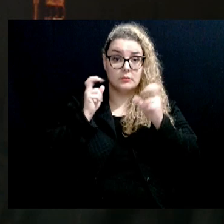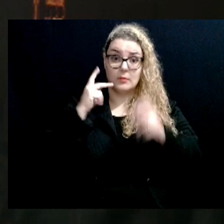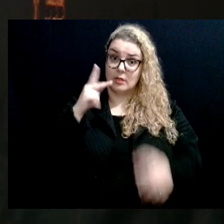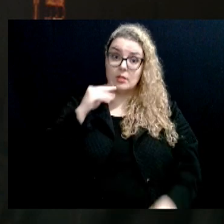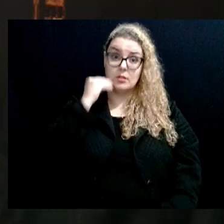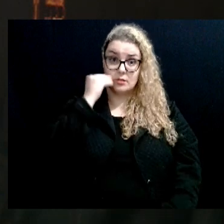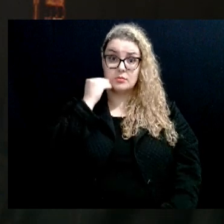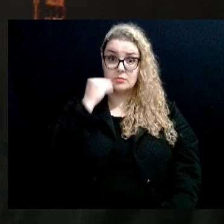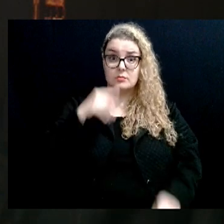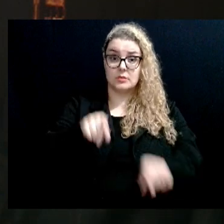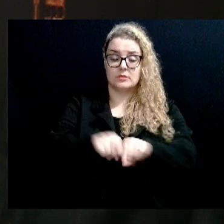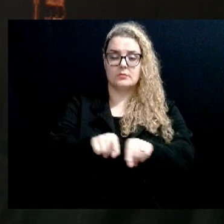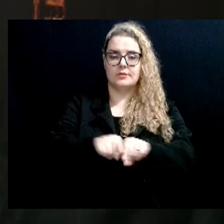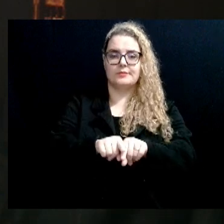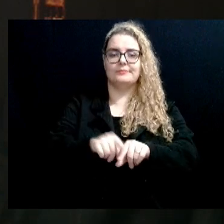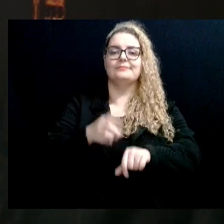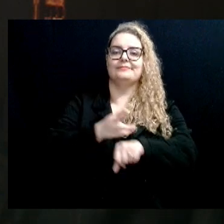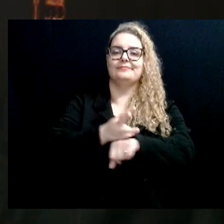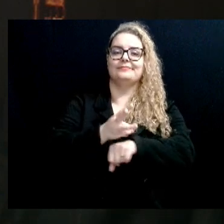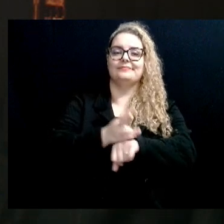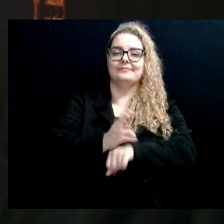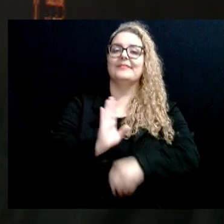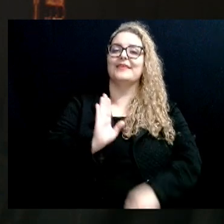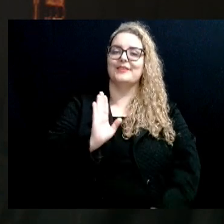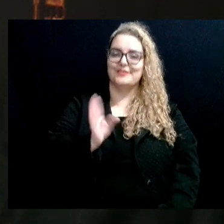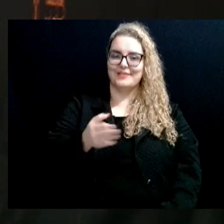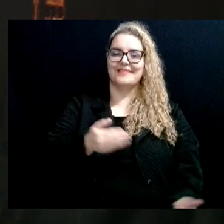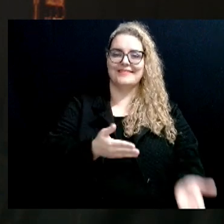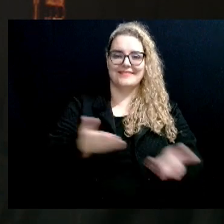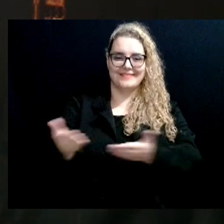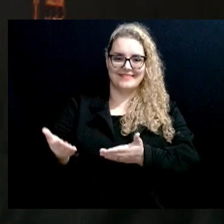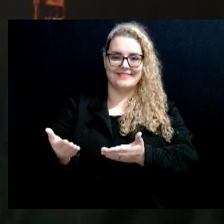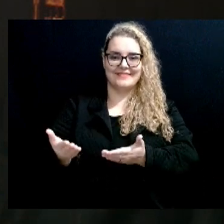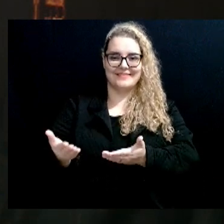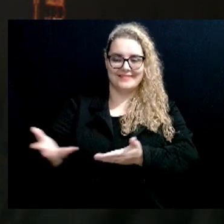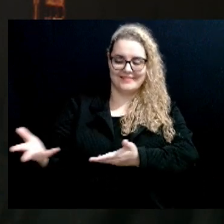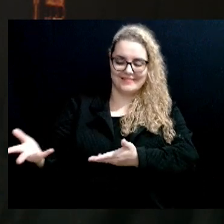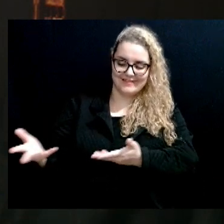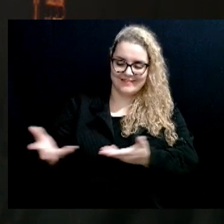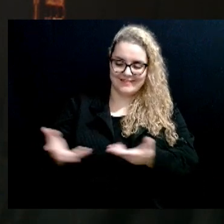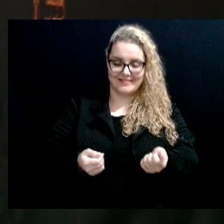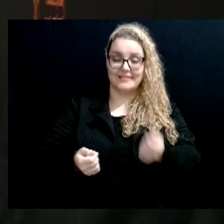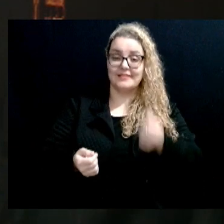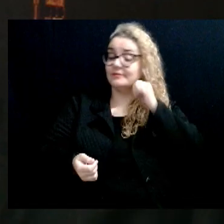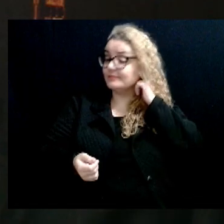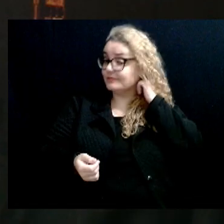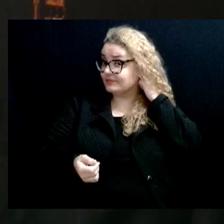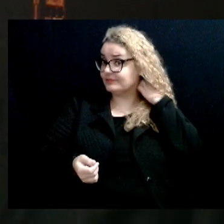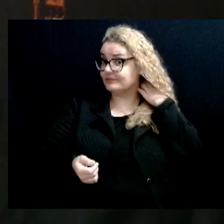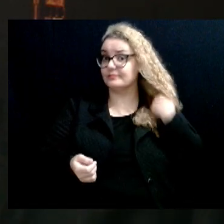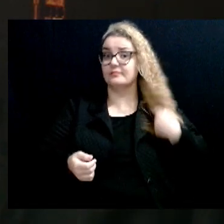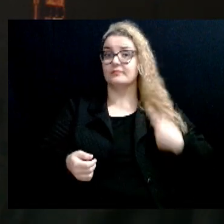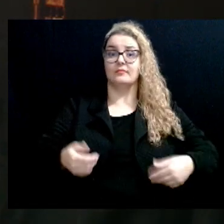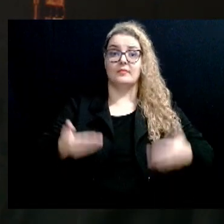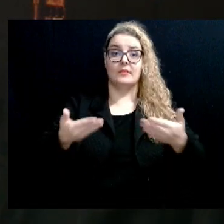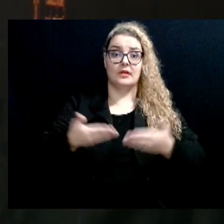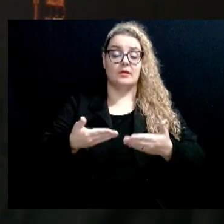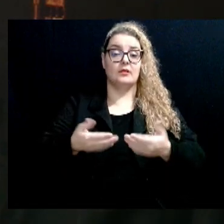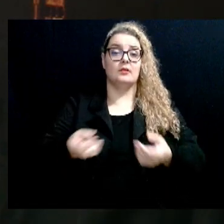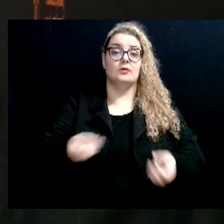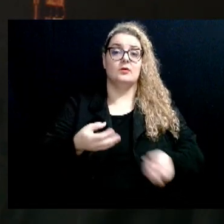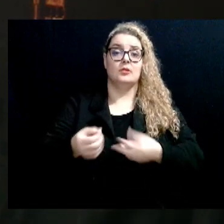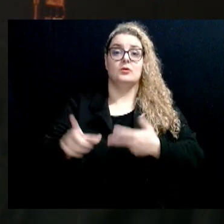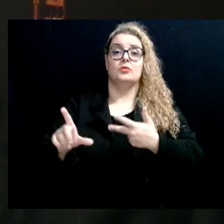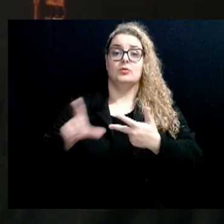WhatsApp na tela, daqui a pouquinho apresentamos então os nossos convidados. Mas agora a gente atualiza informações do